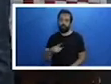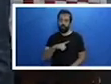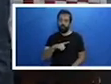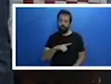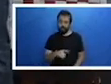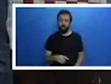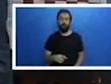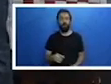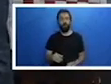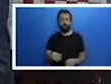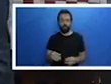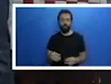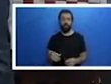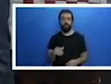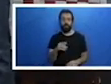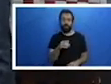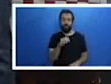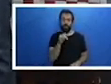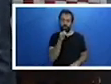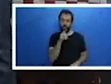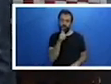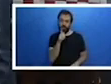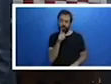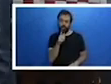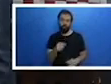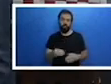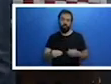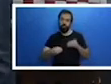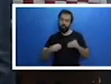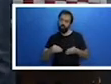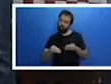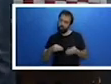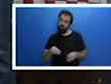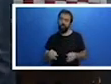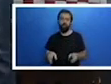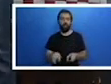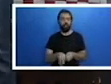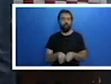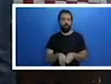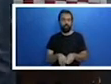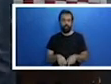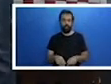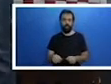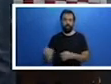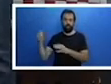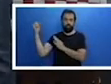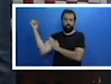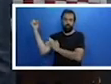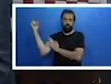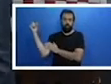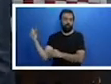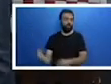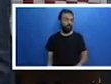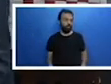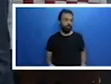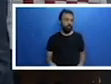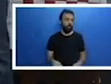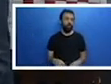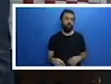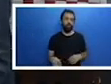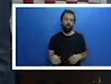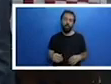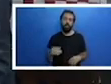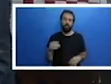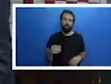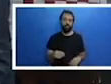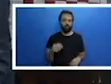de flexibilidade. Nós vimos também as características dessa prática, como elas acontecem. Nós vimos que ela acontece geralmente